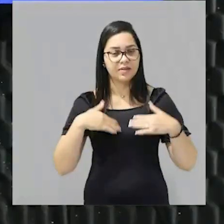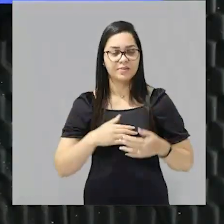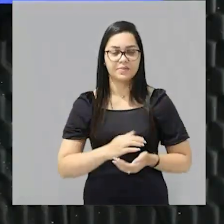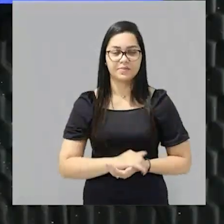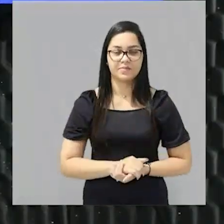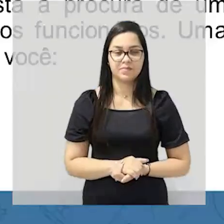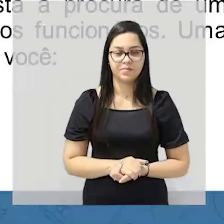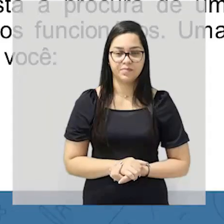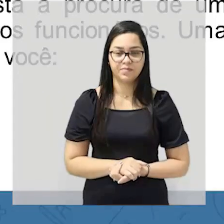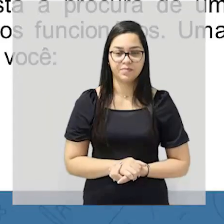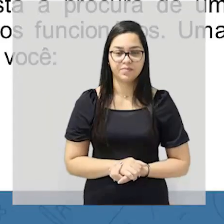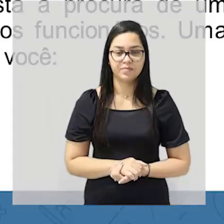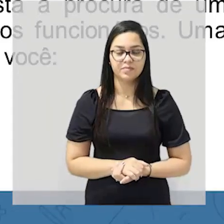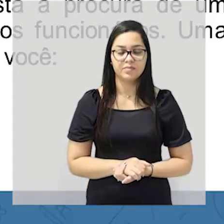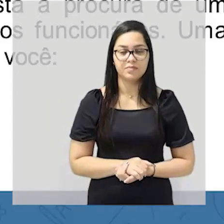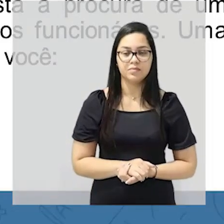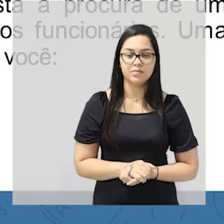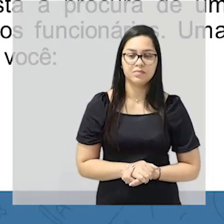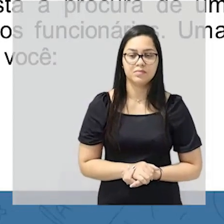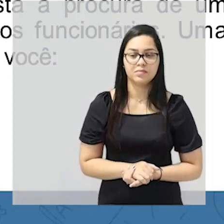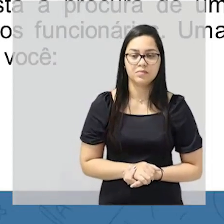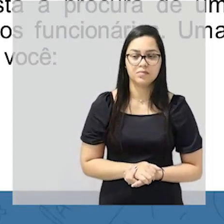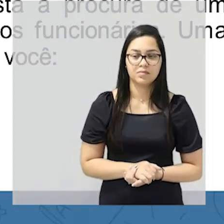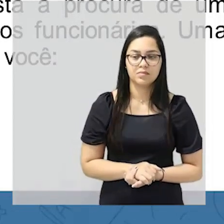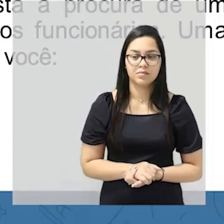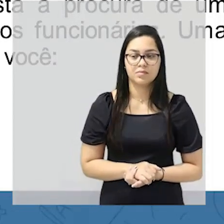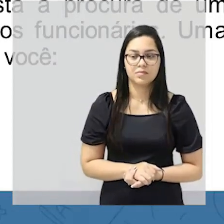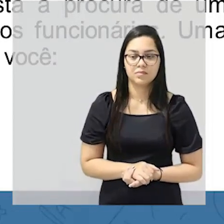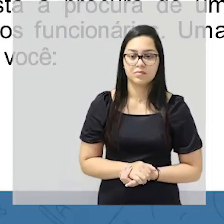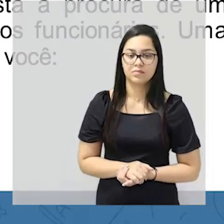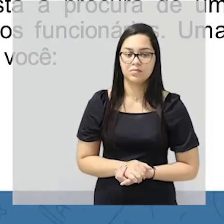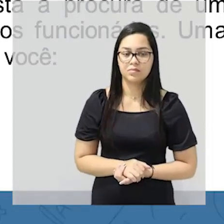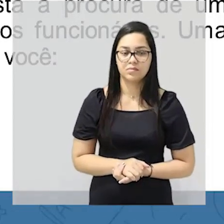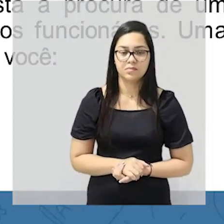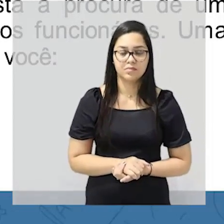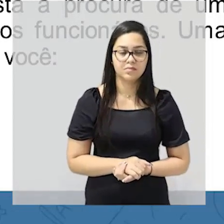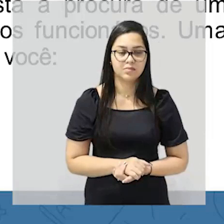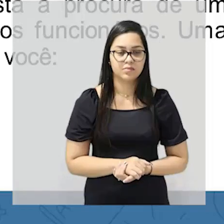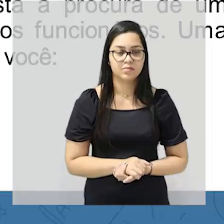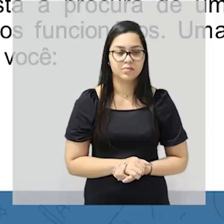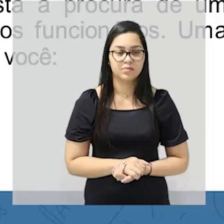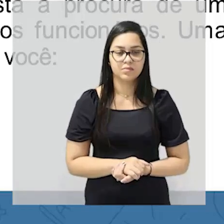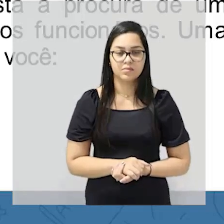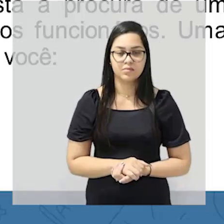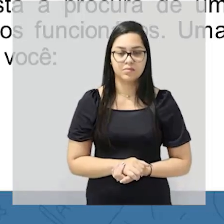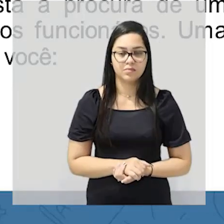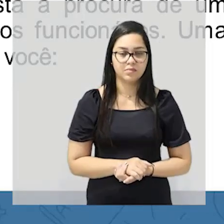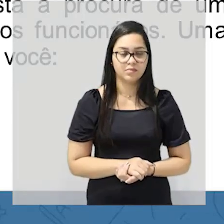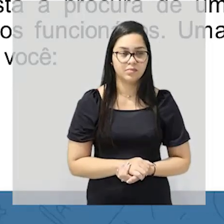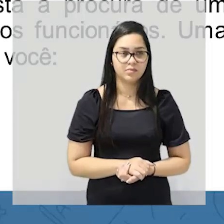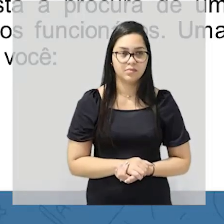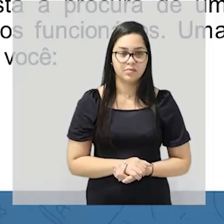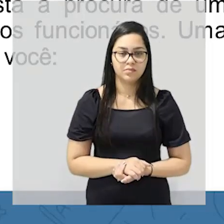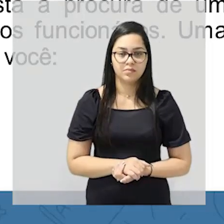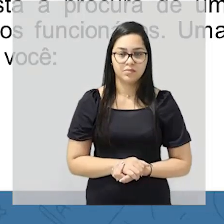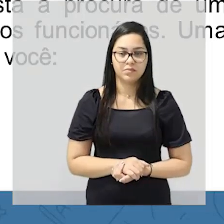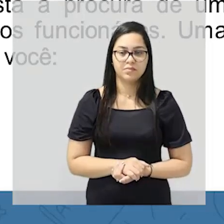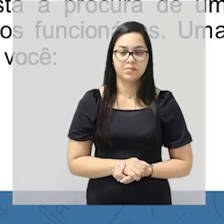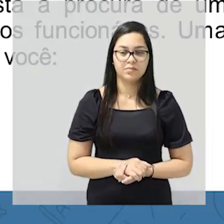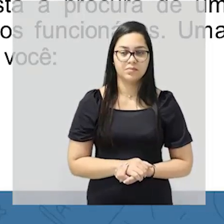pode ficar constante. Uma mãe coloca a mão na água da banheira para verificar a temperatura, tá